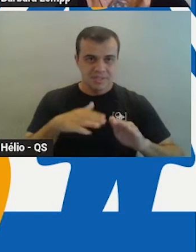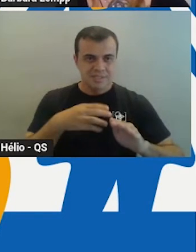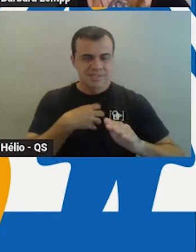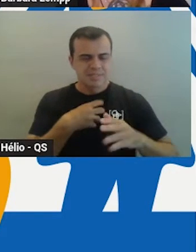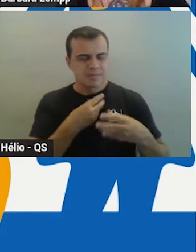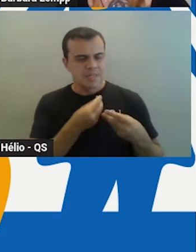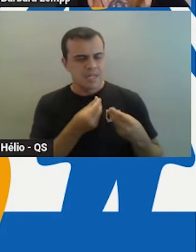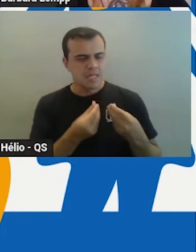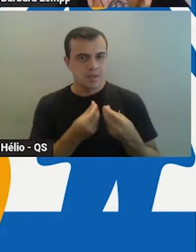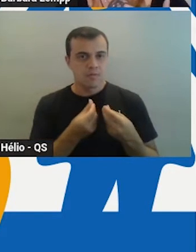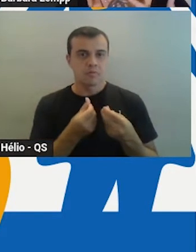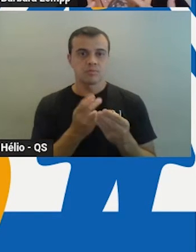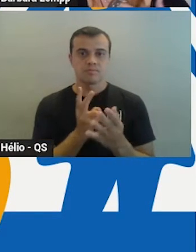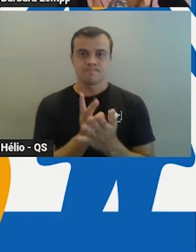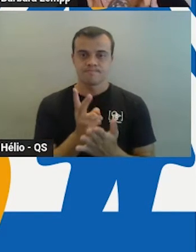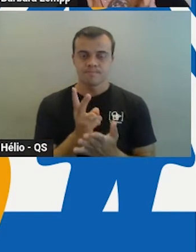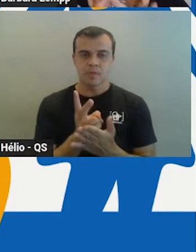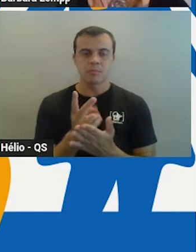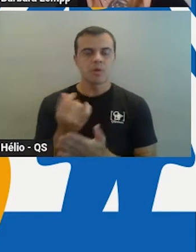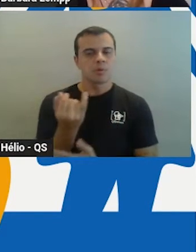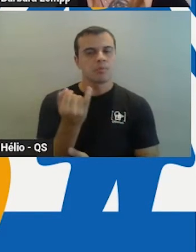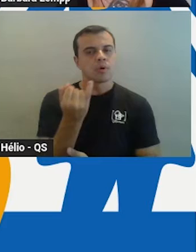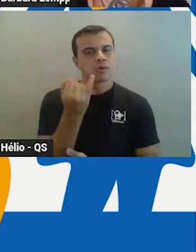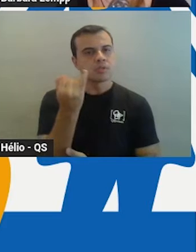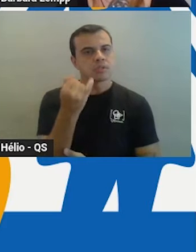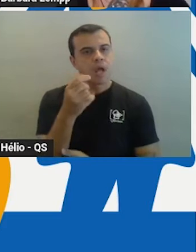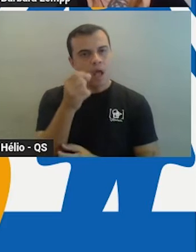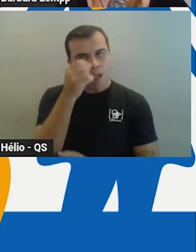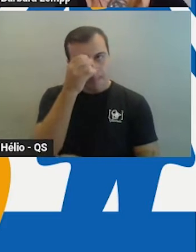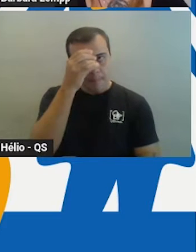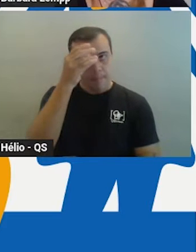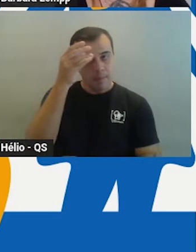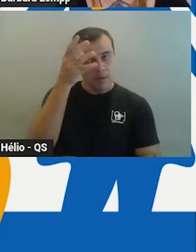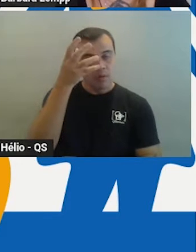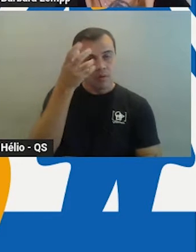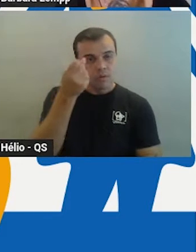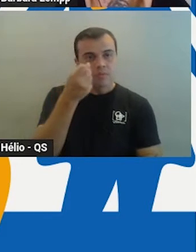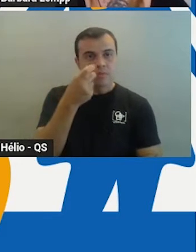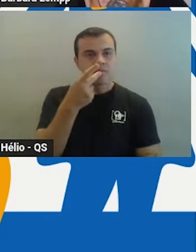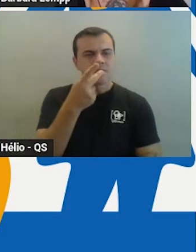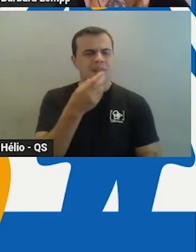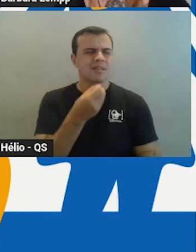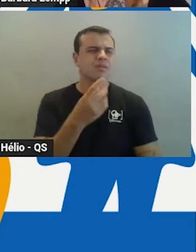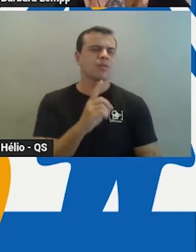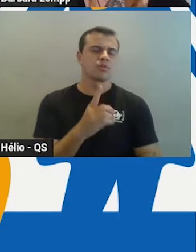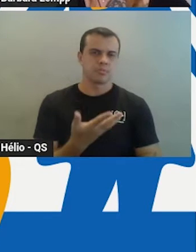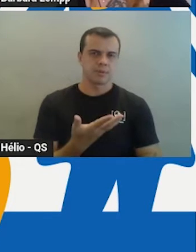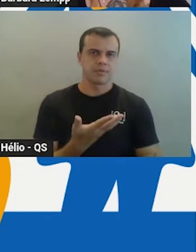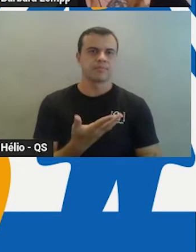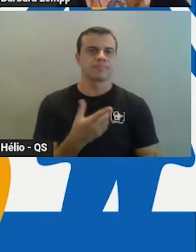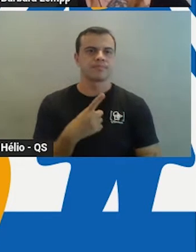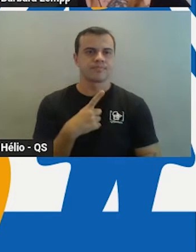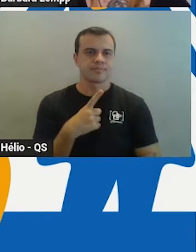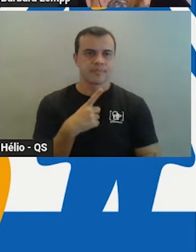sensível, então é muito importante a gente estar aberto também para falar que não está tudo bem, né, para